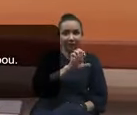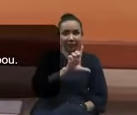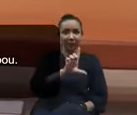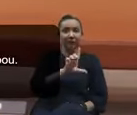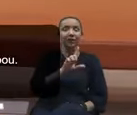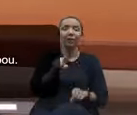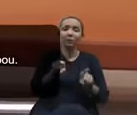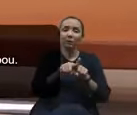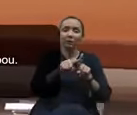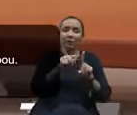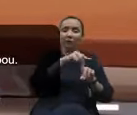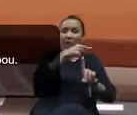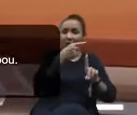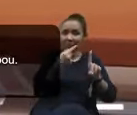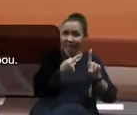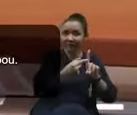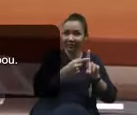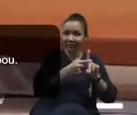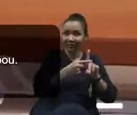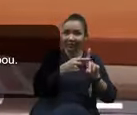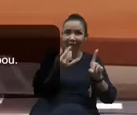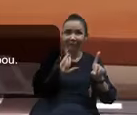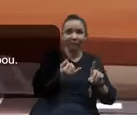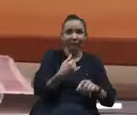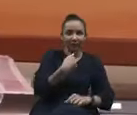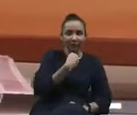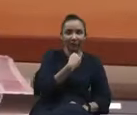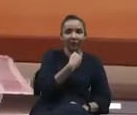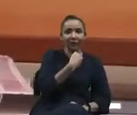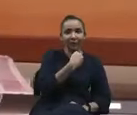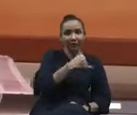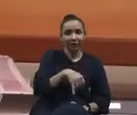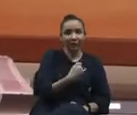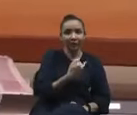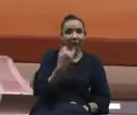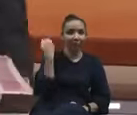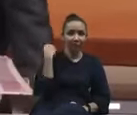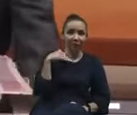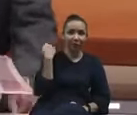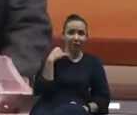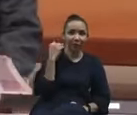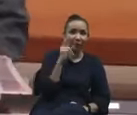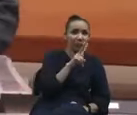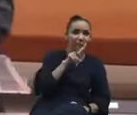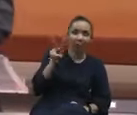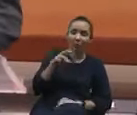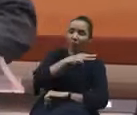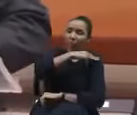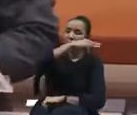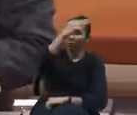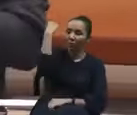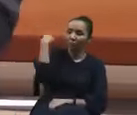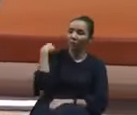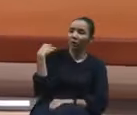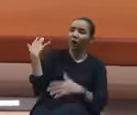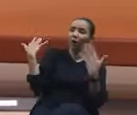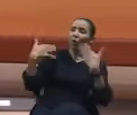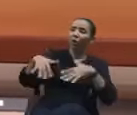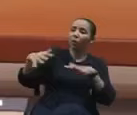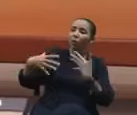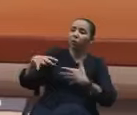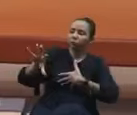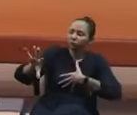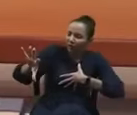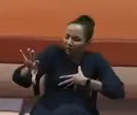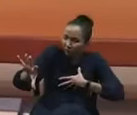Lutero se tornou o grande mistério da reforma protestante em nome do Senhor Jesus Então vamos começar